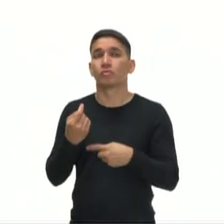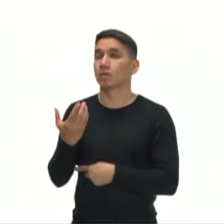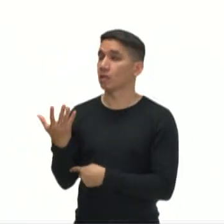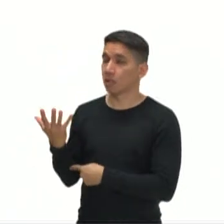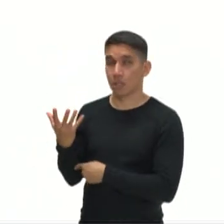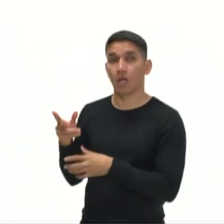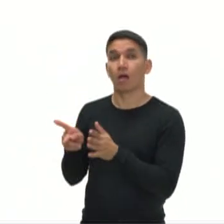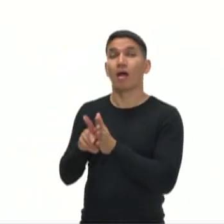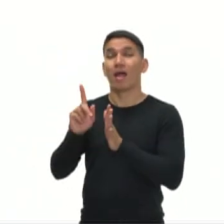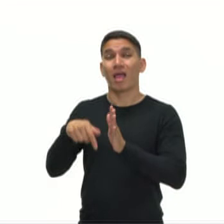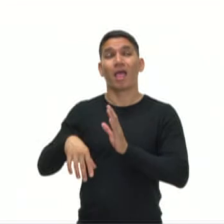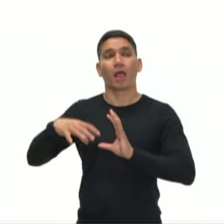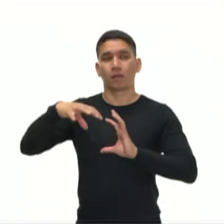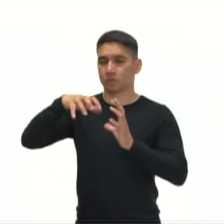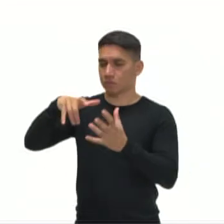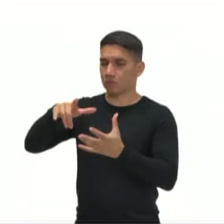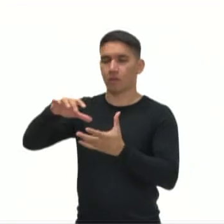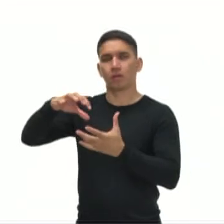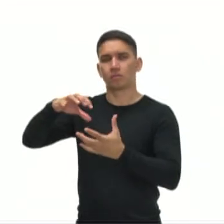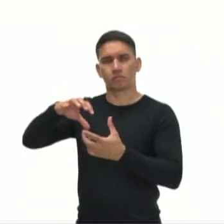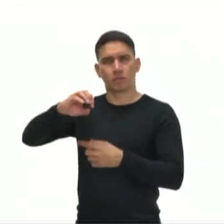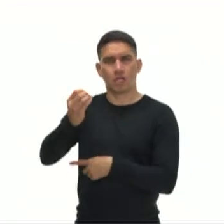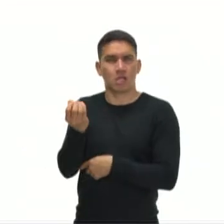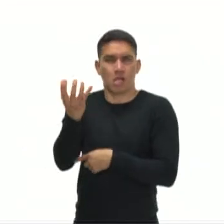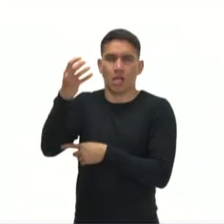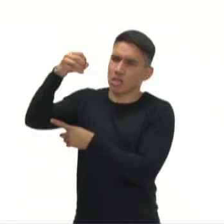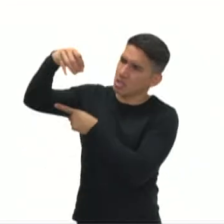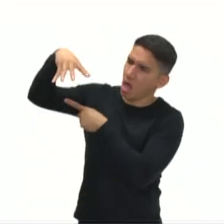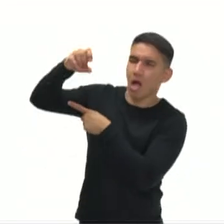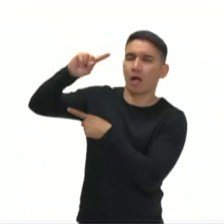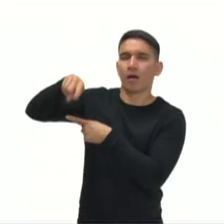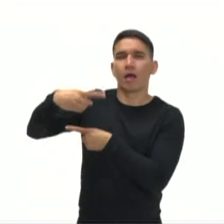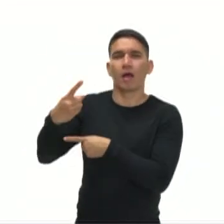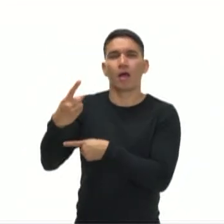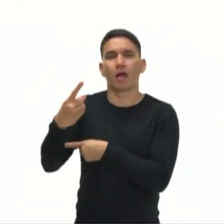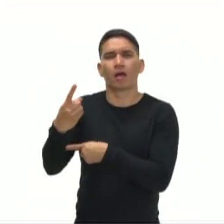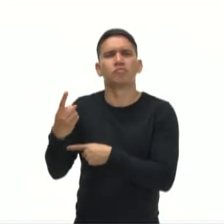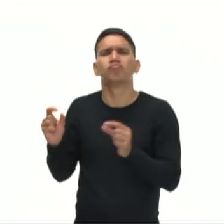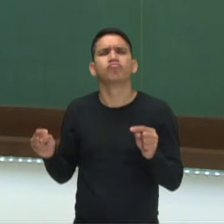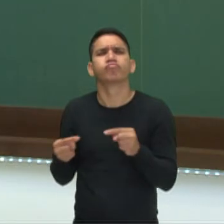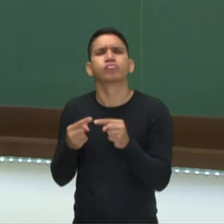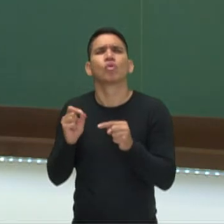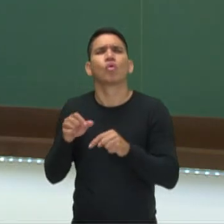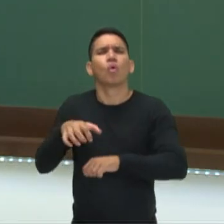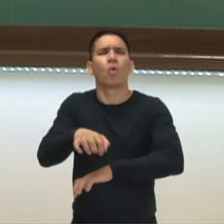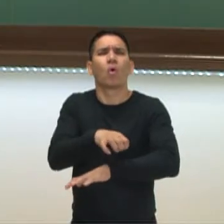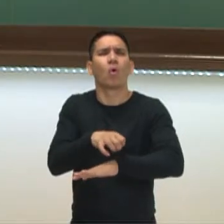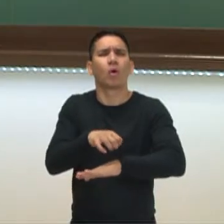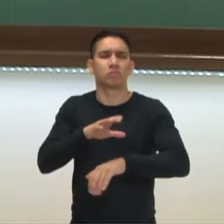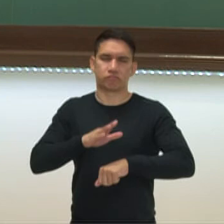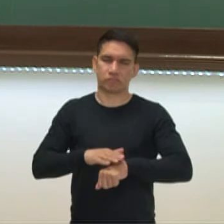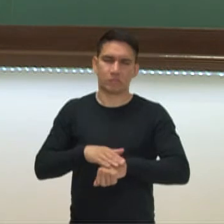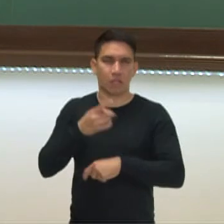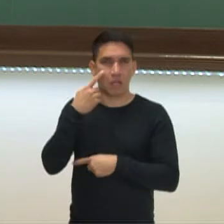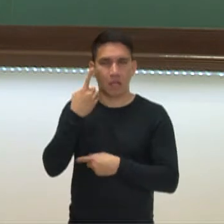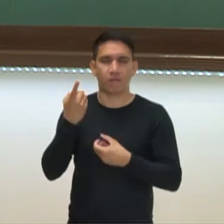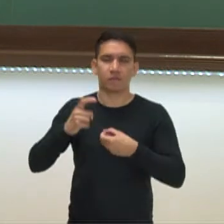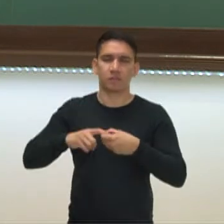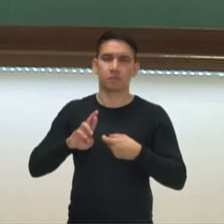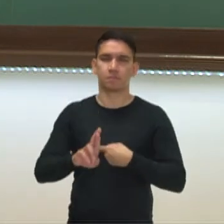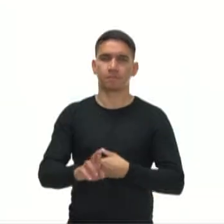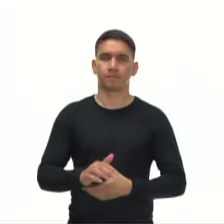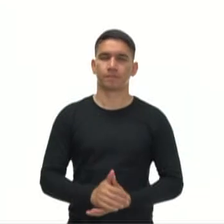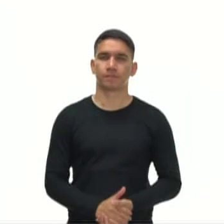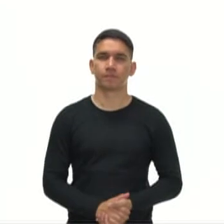condutor ôhmico, a resistência elétrica da lâmpada. Qual é o valor da resistência elétrica da lâmpada? Tempo para você fazer, já volto para